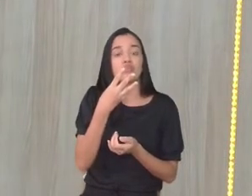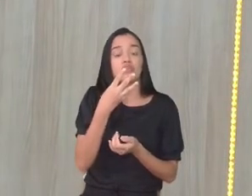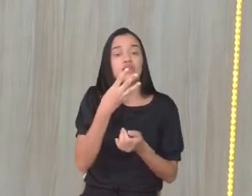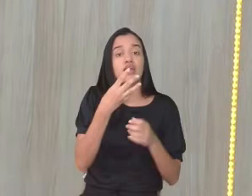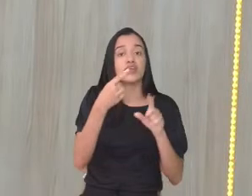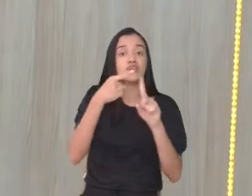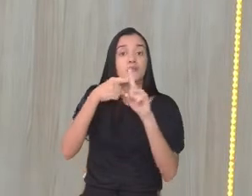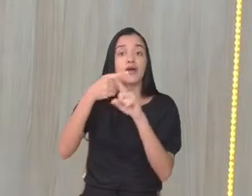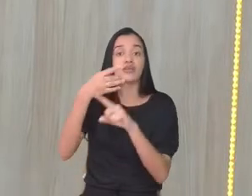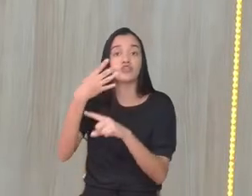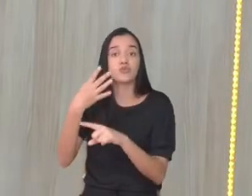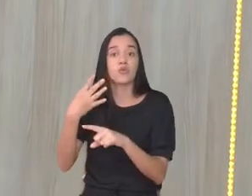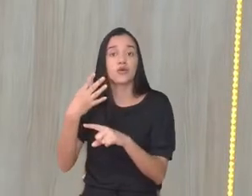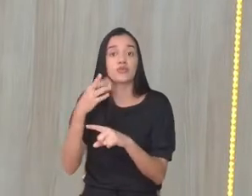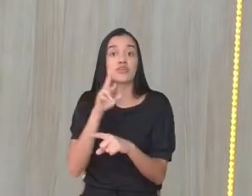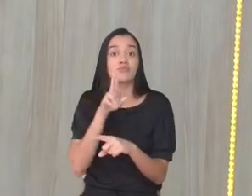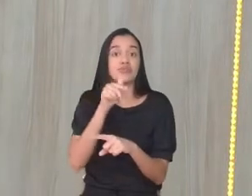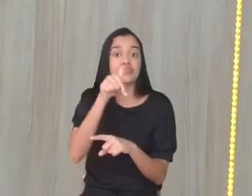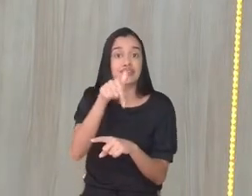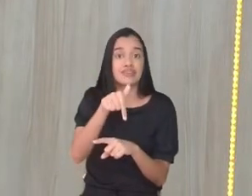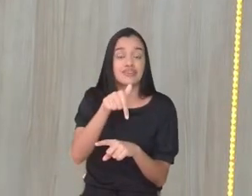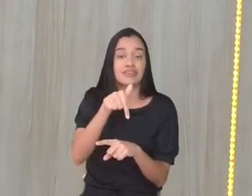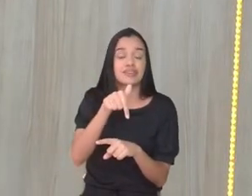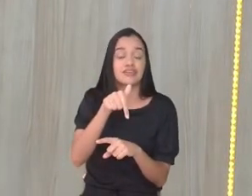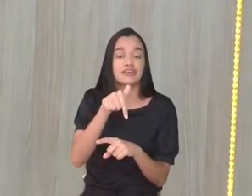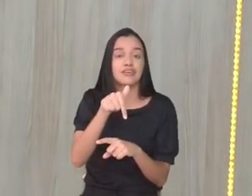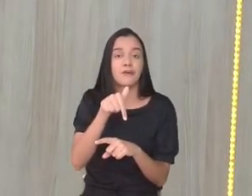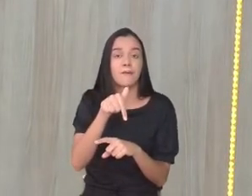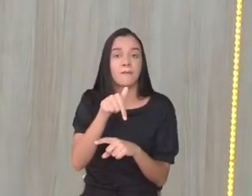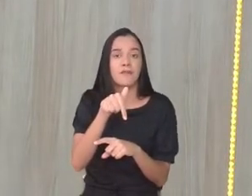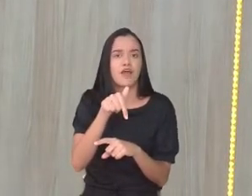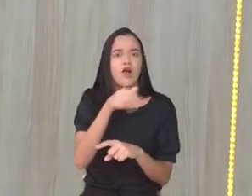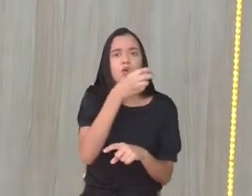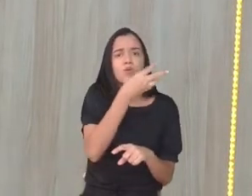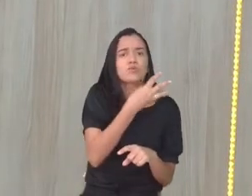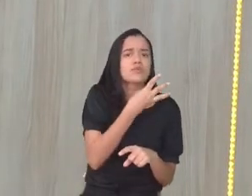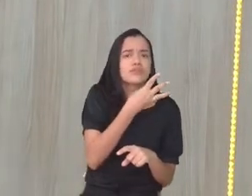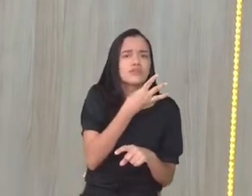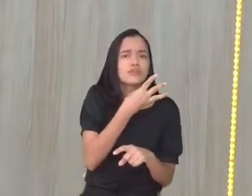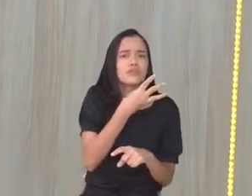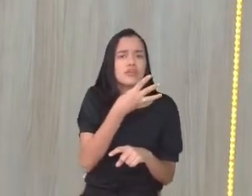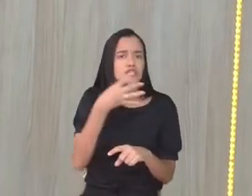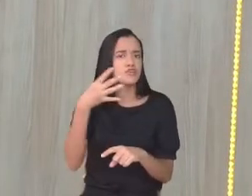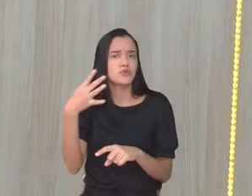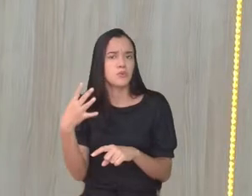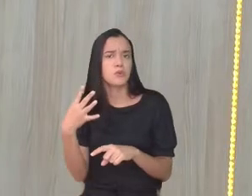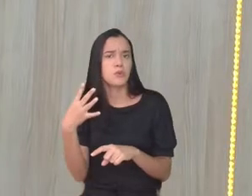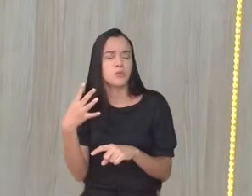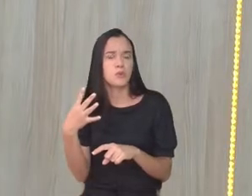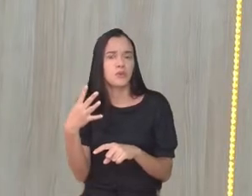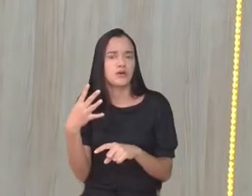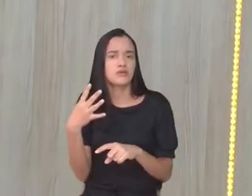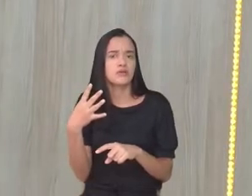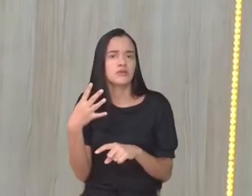Virou um 7. O que foi que eu fiz com o 3 e com o 4 para virar um númerozinho aqui 7?